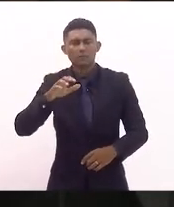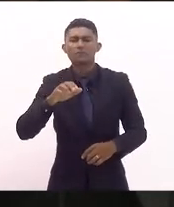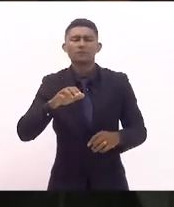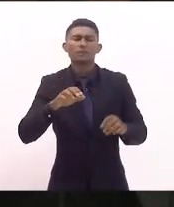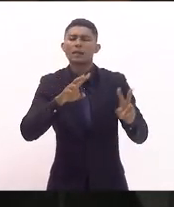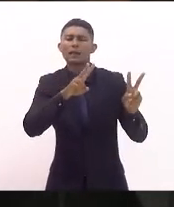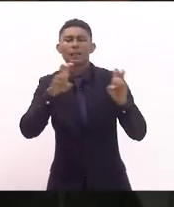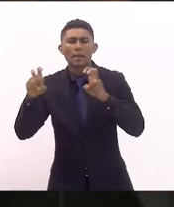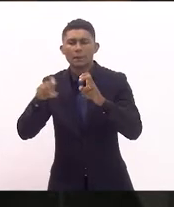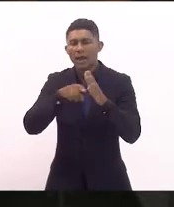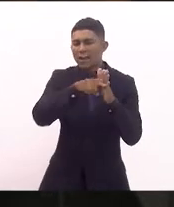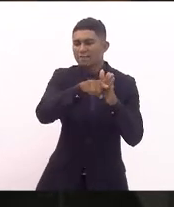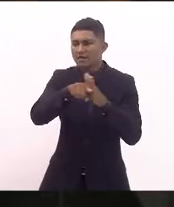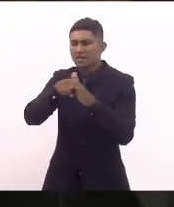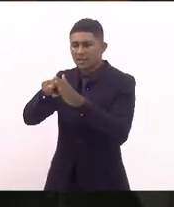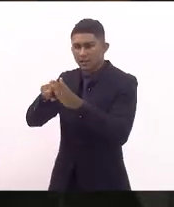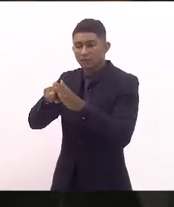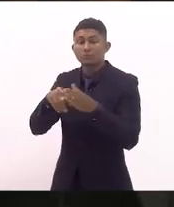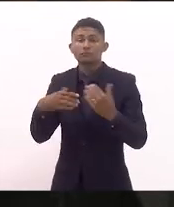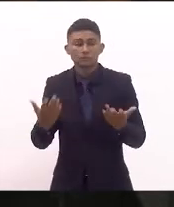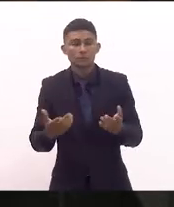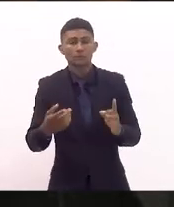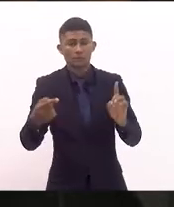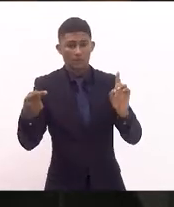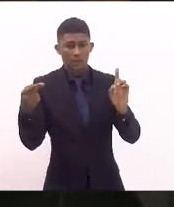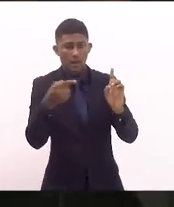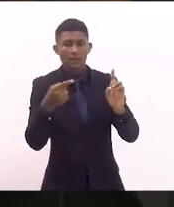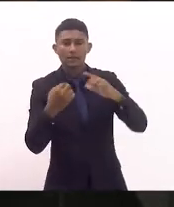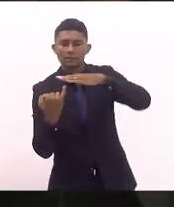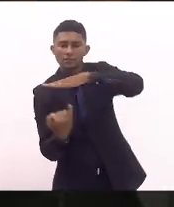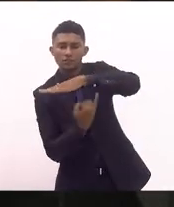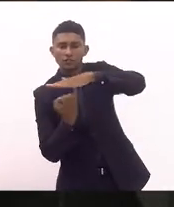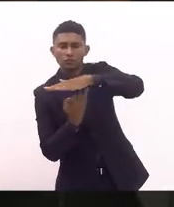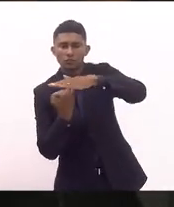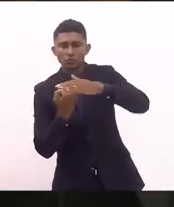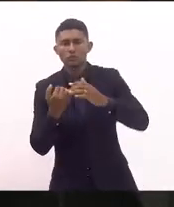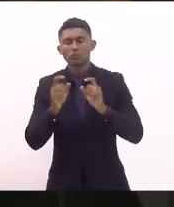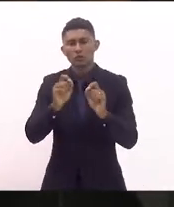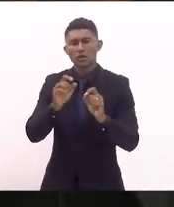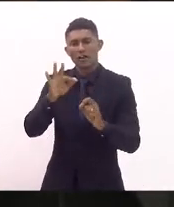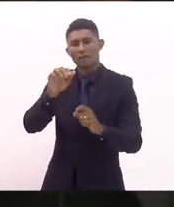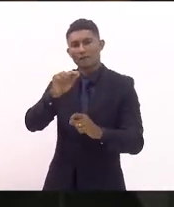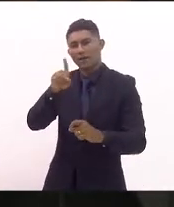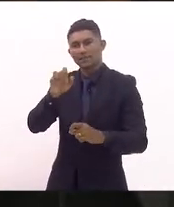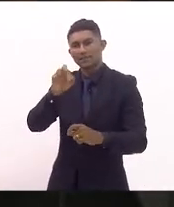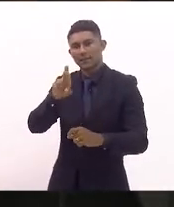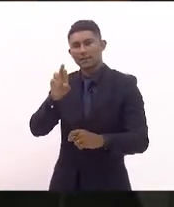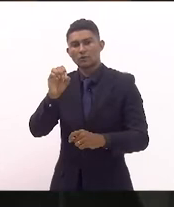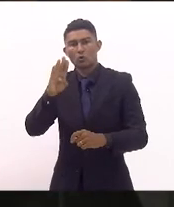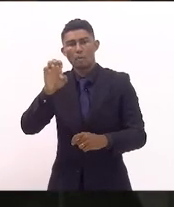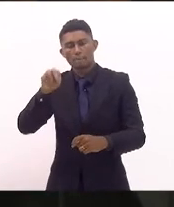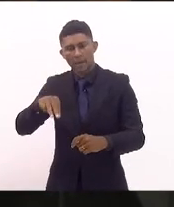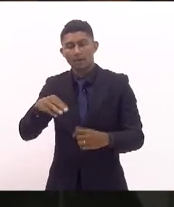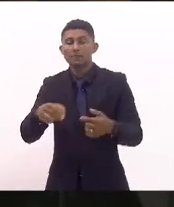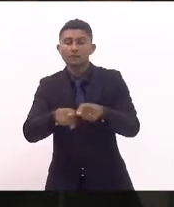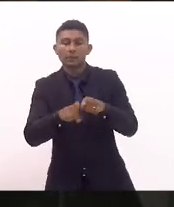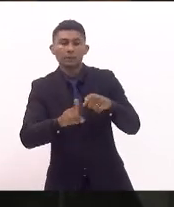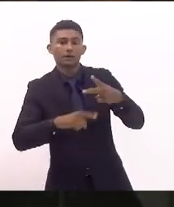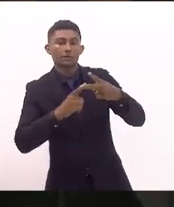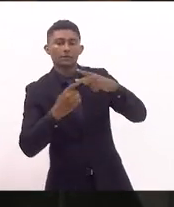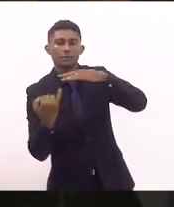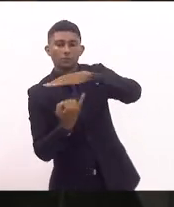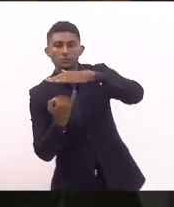Destaque. É embaixadora do Instituto Fazer o Bem nos Faz Bem e madrinha do Instituto É Possível